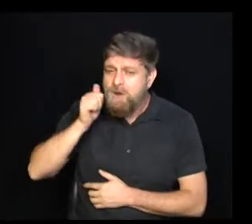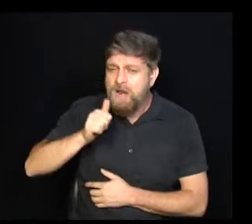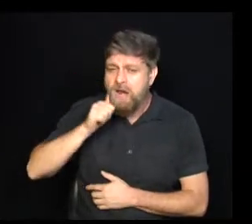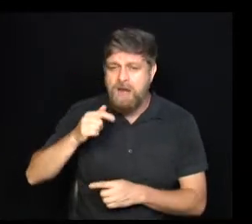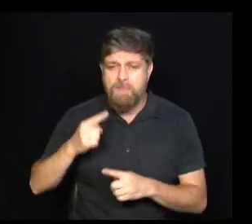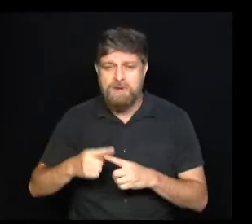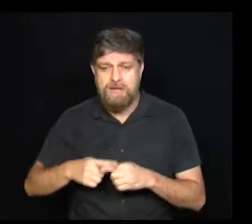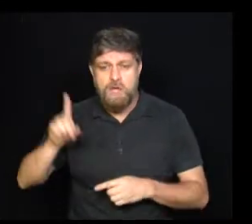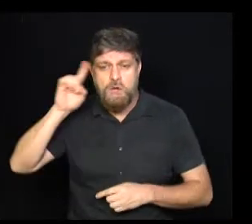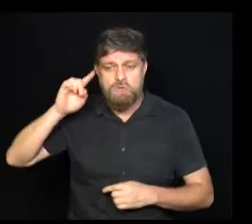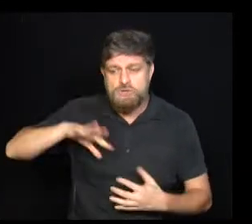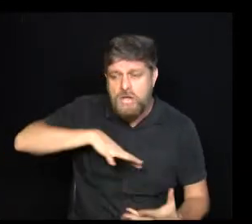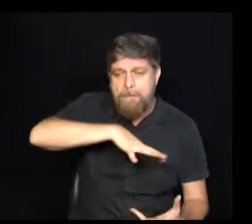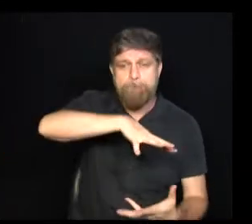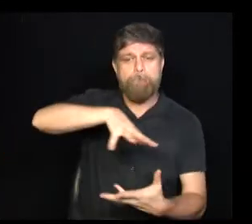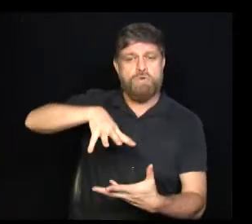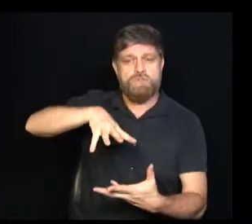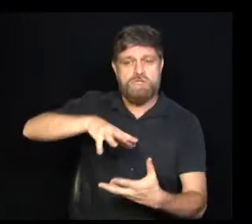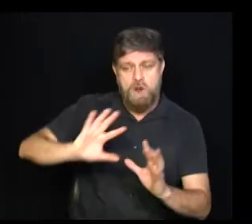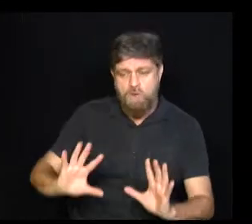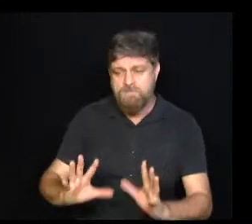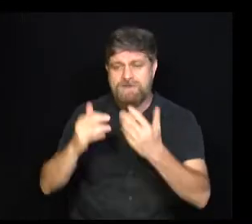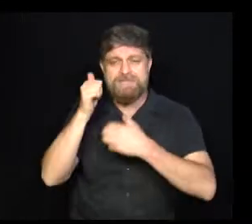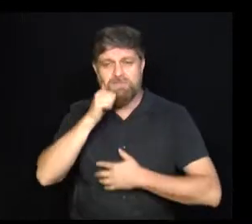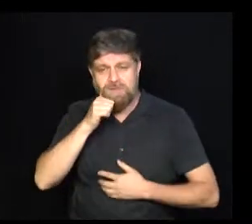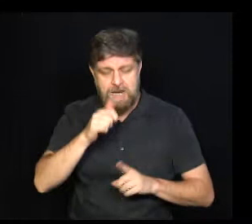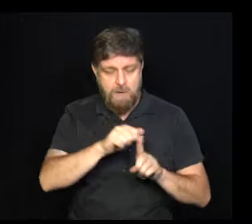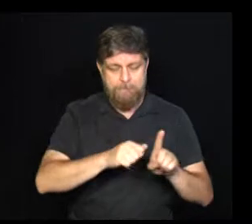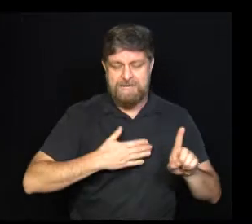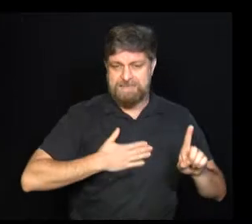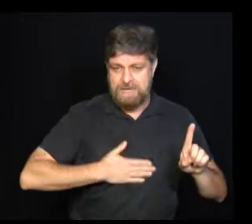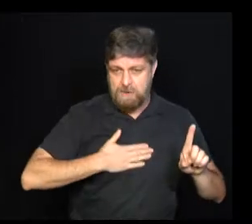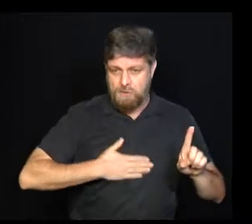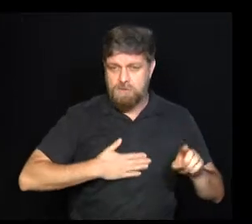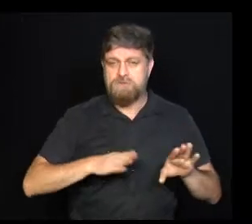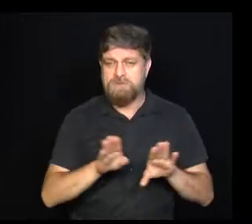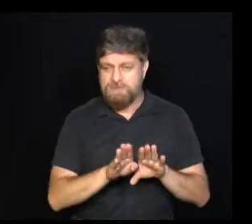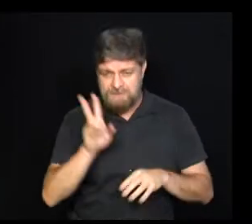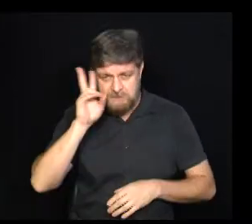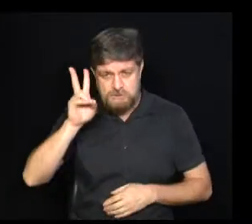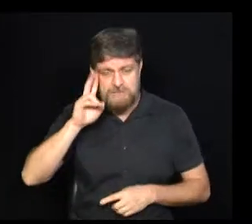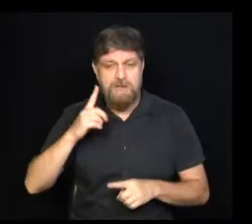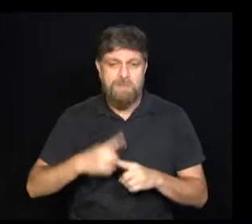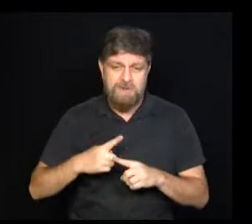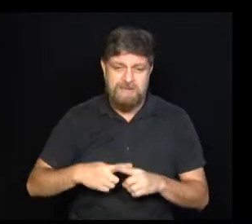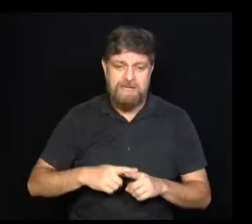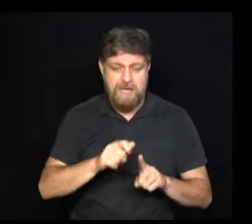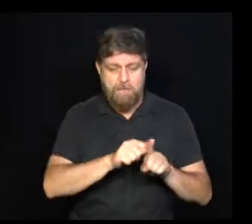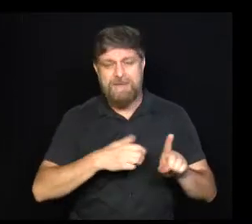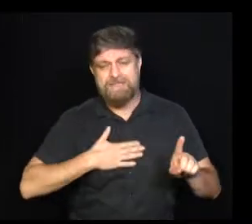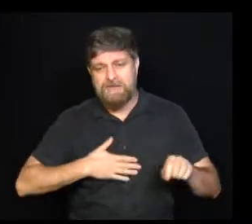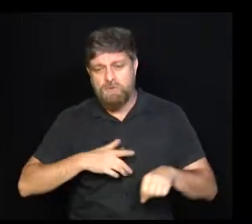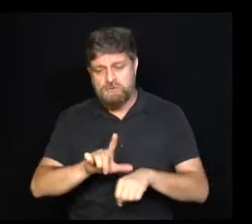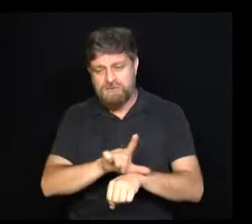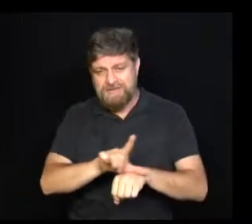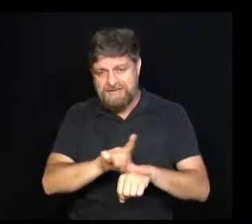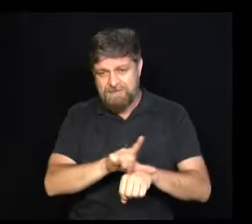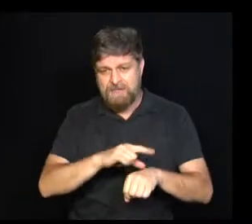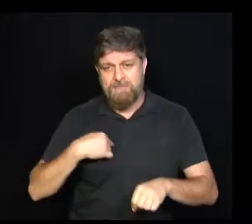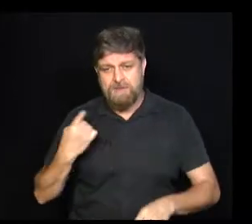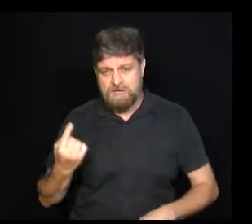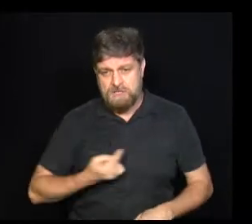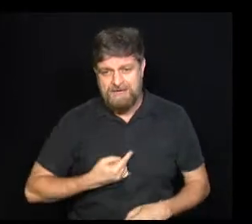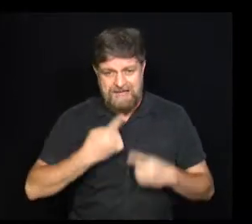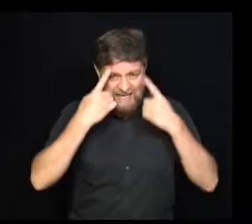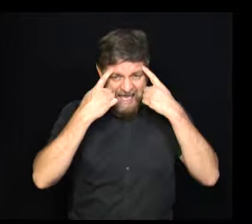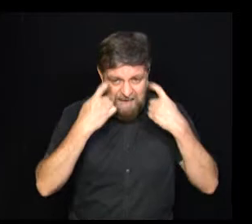Dia Internacional. Em agosto, nós falamos também, aí, por ser o agosto lilás, o mês de enfrentamento à